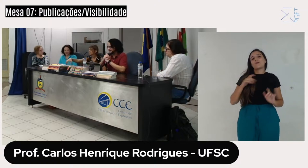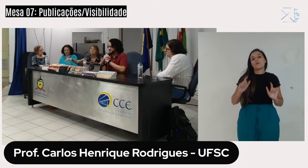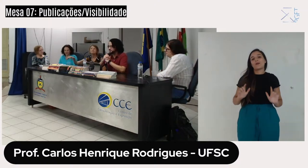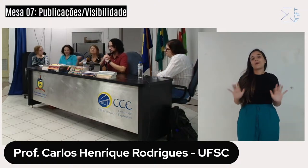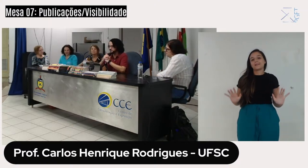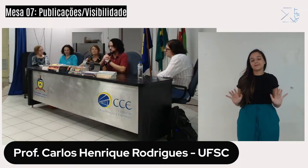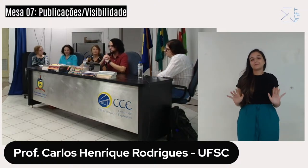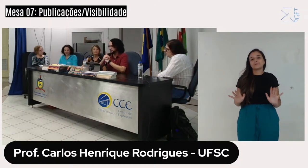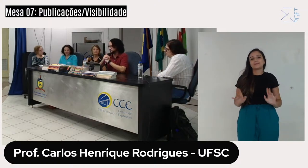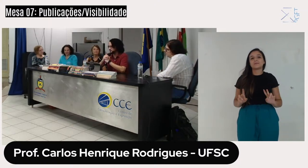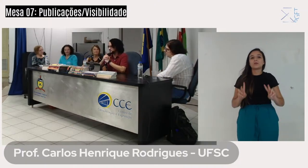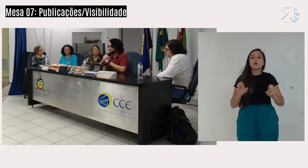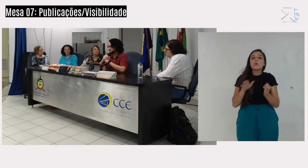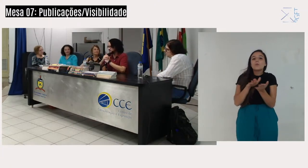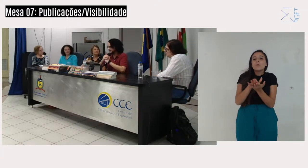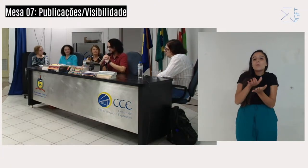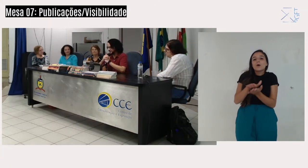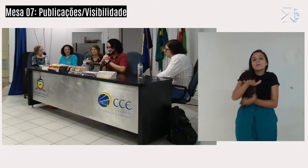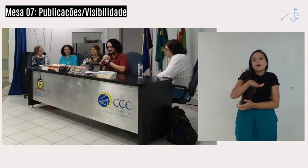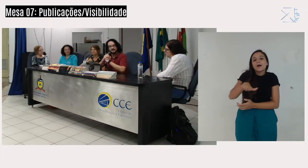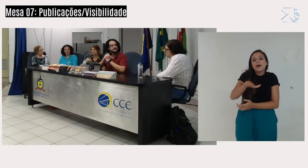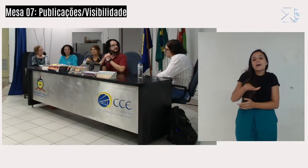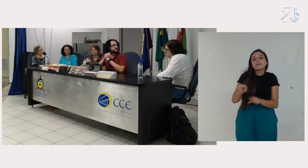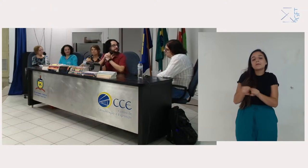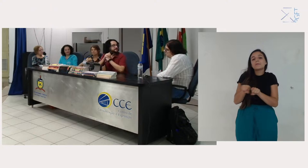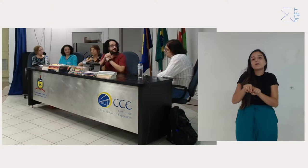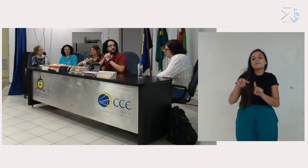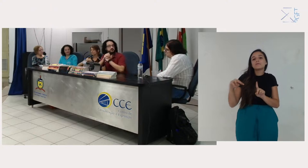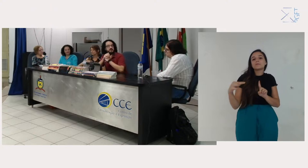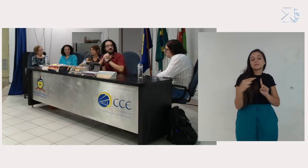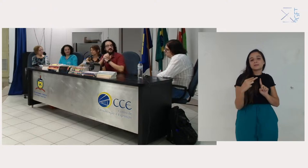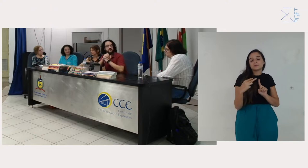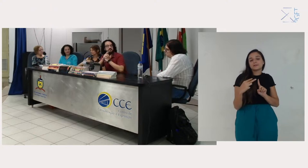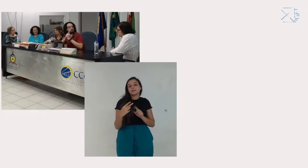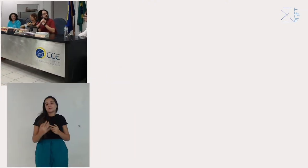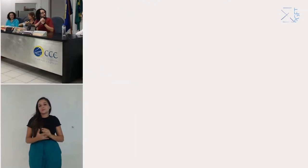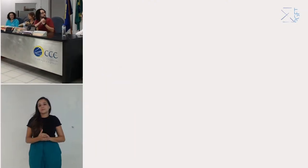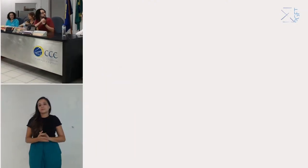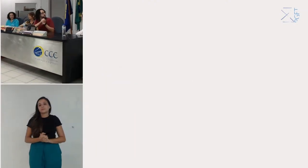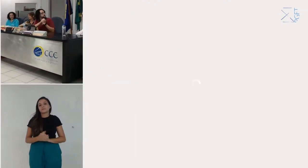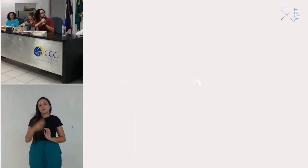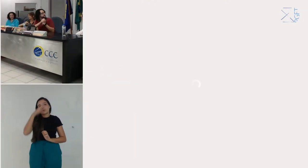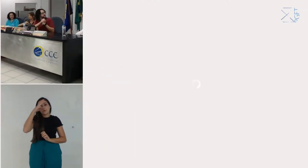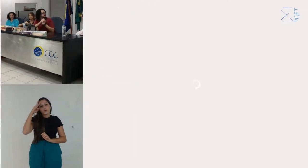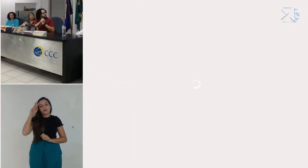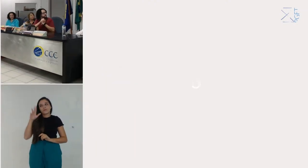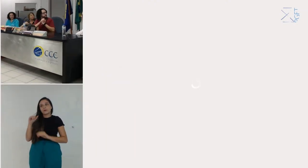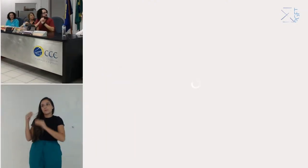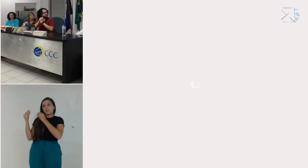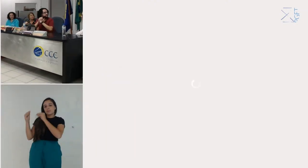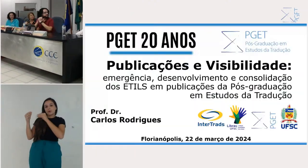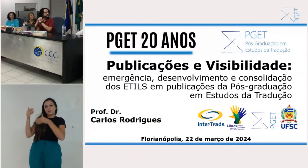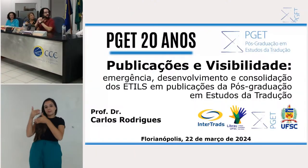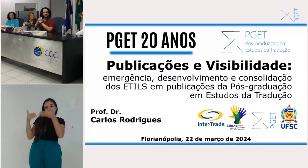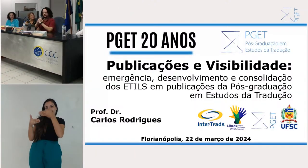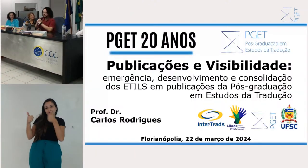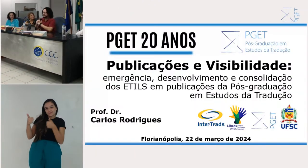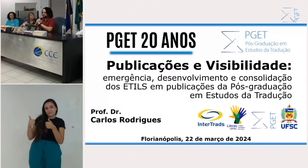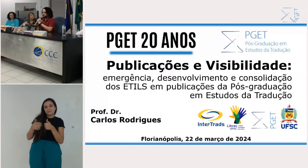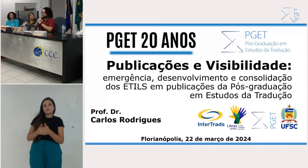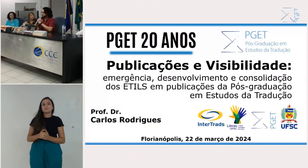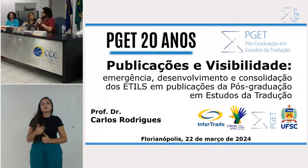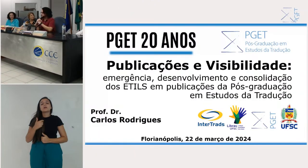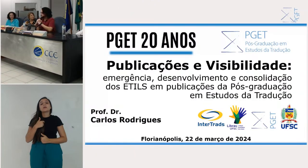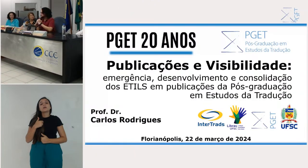dessa questão das publicações e visibilidades. Então, o Arley vai colocar os slides para a gente, e aí